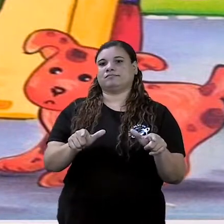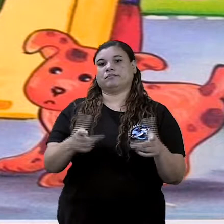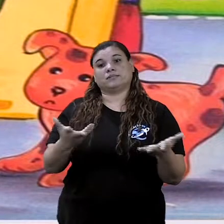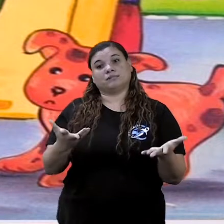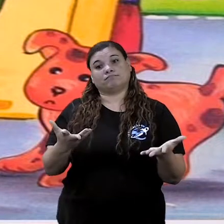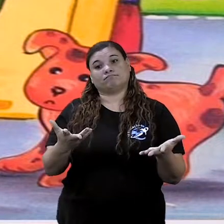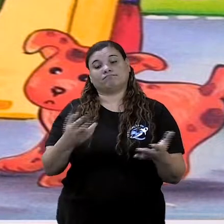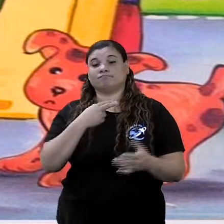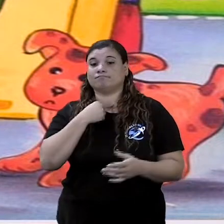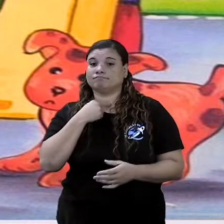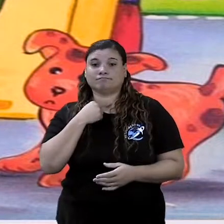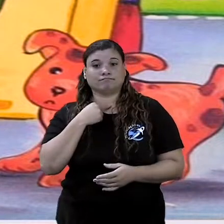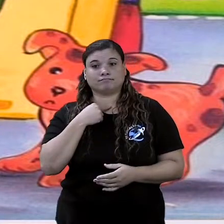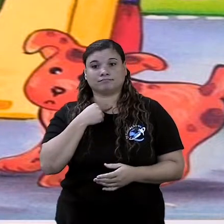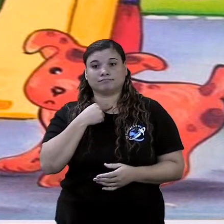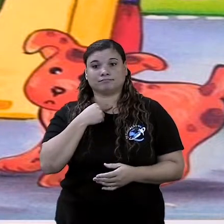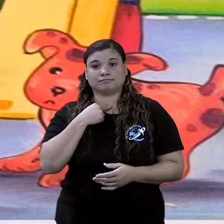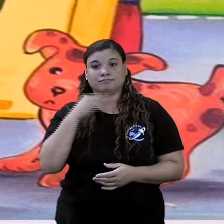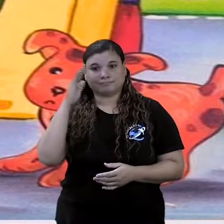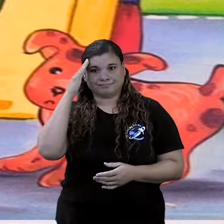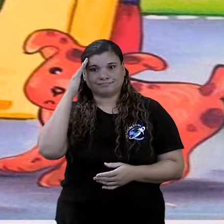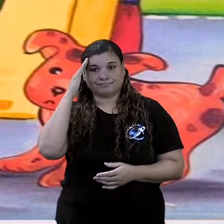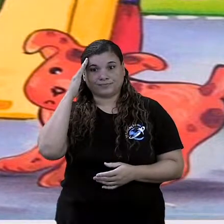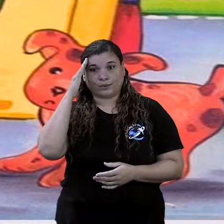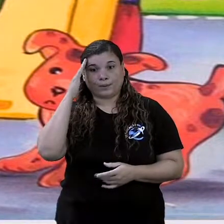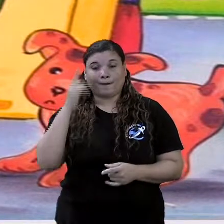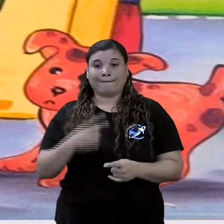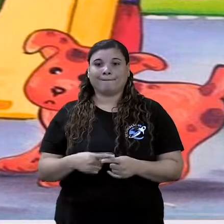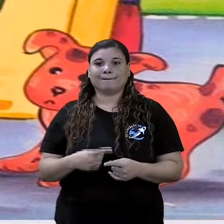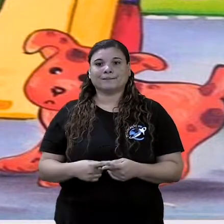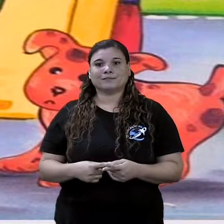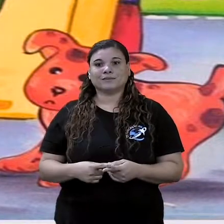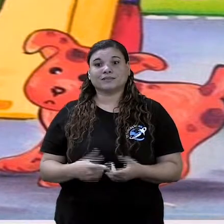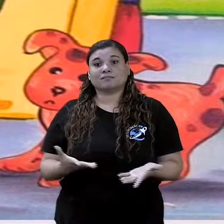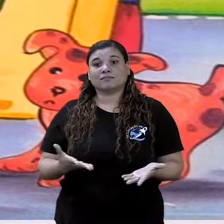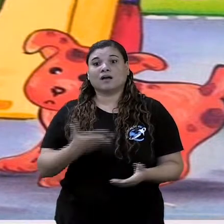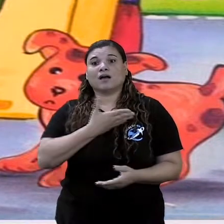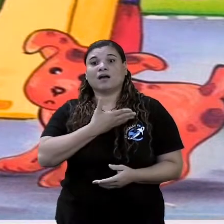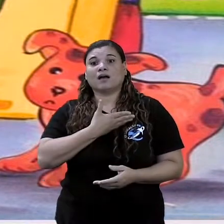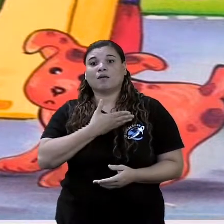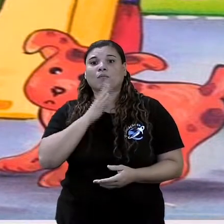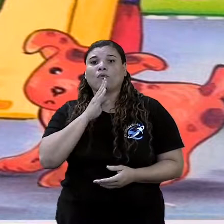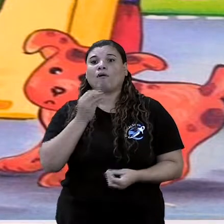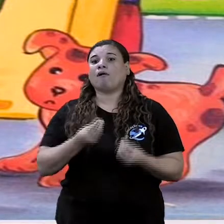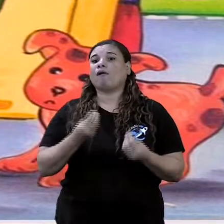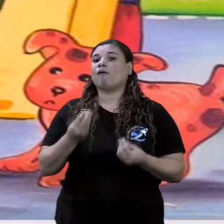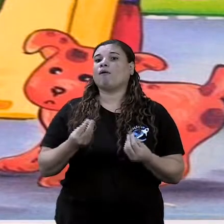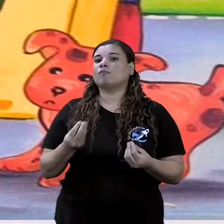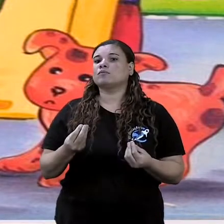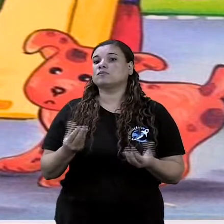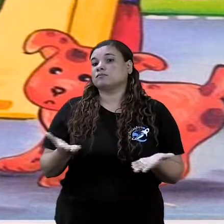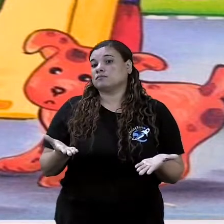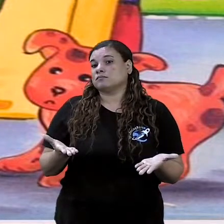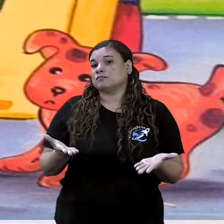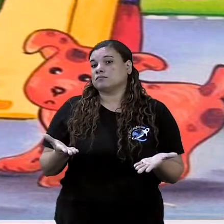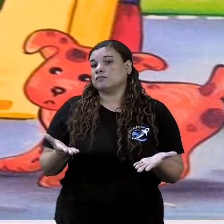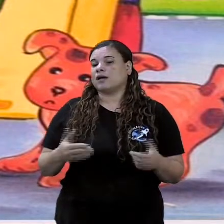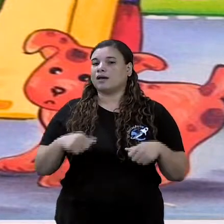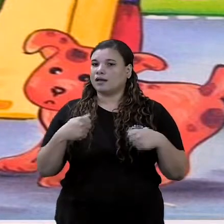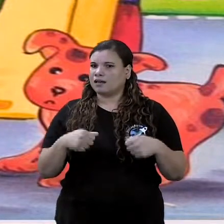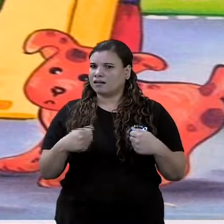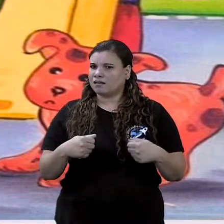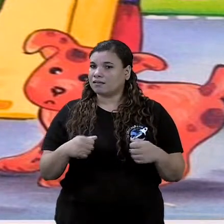não vamos ter oportunidade de fazer amigos. Não é isso mesmo? E eu trouxe uma história que, às